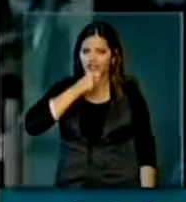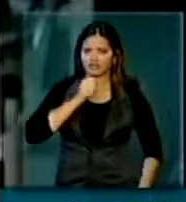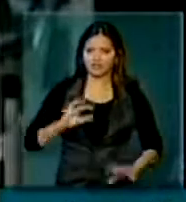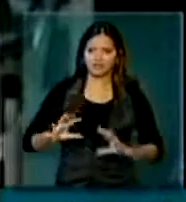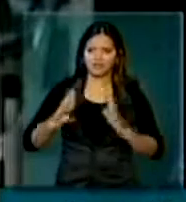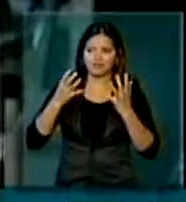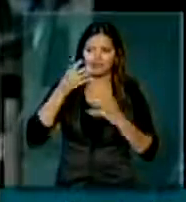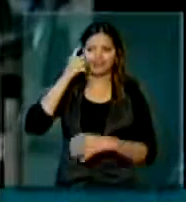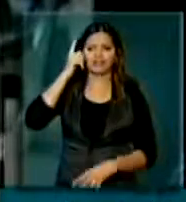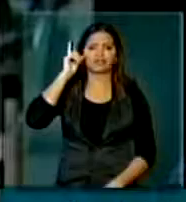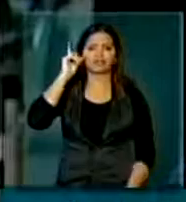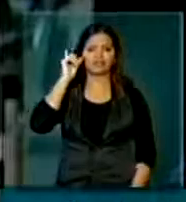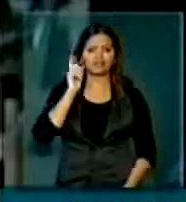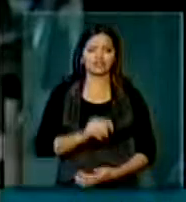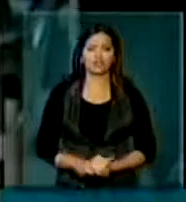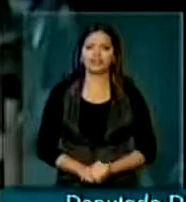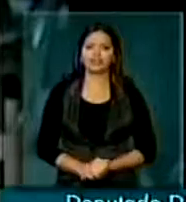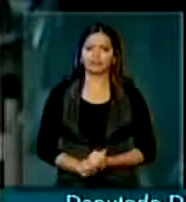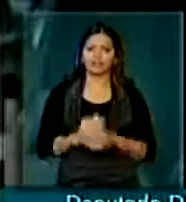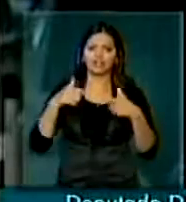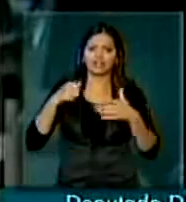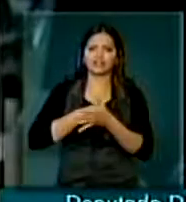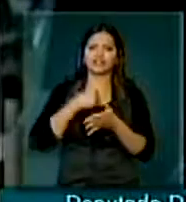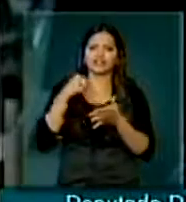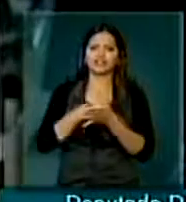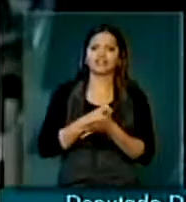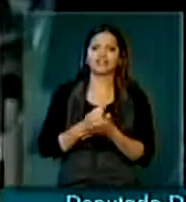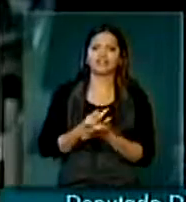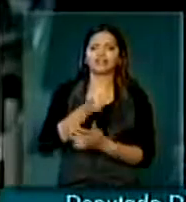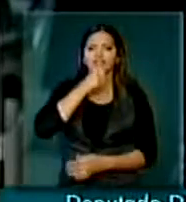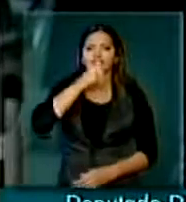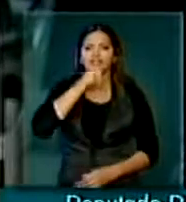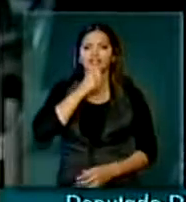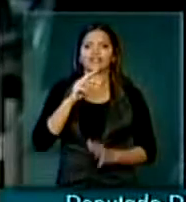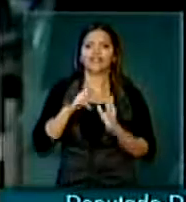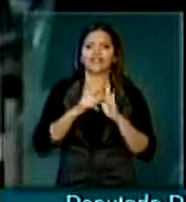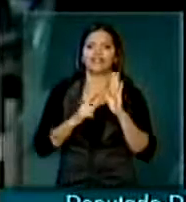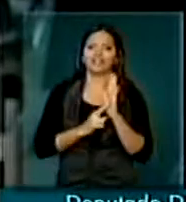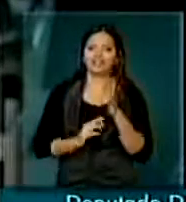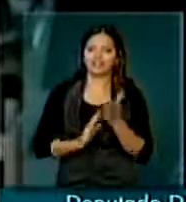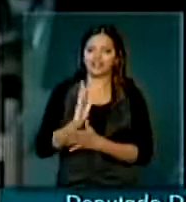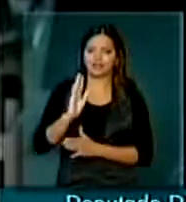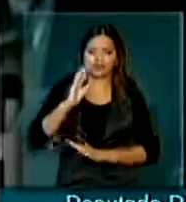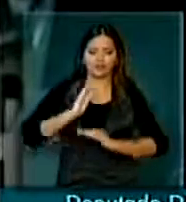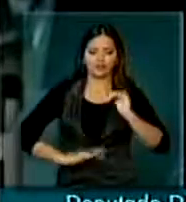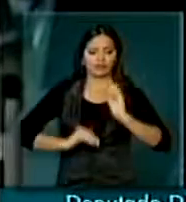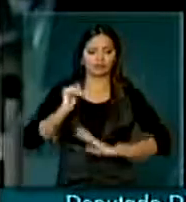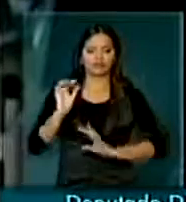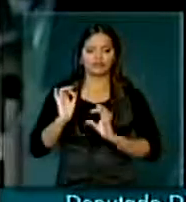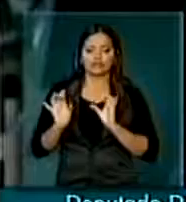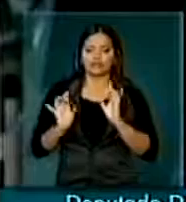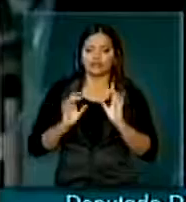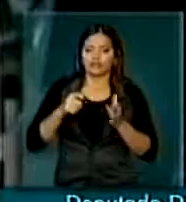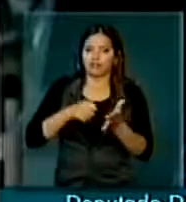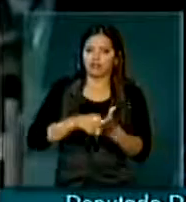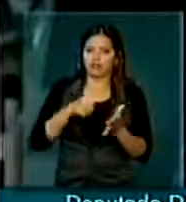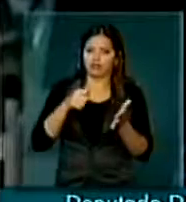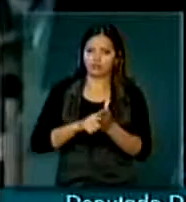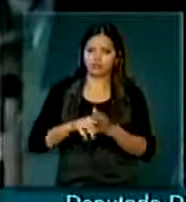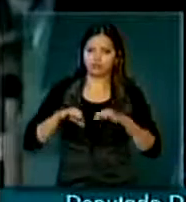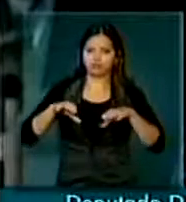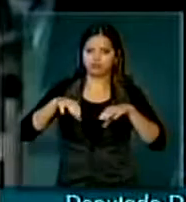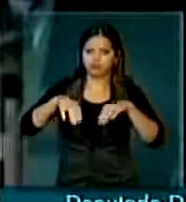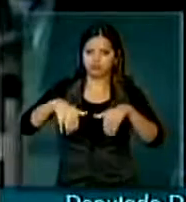ontem e a luta dos Jornalistas para regulamentar sua especialmente a exigência do